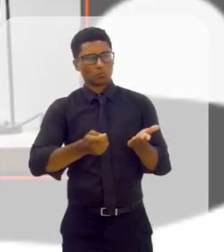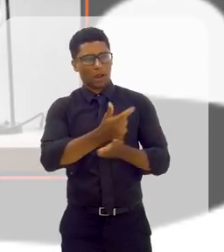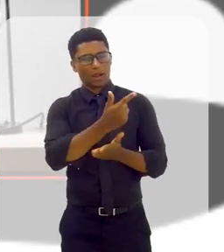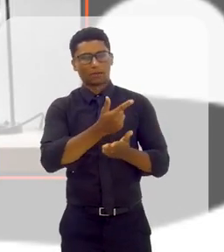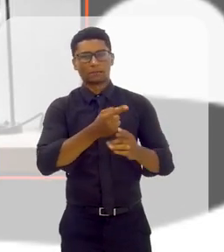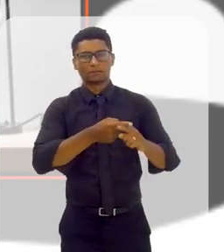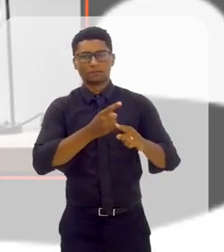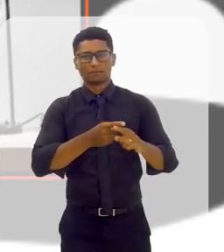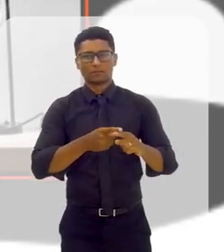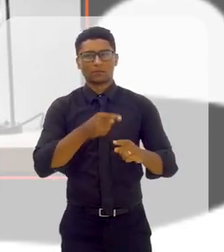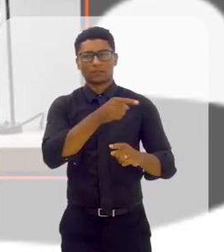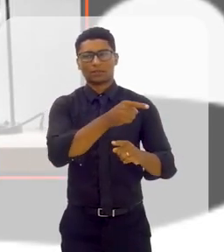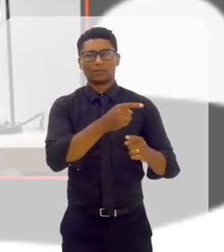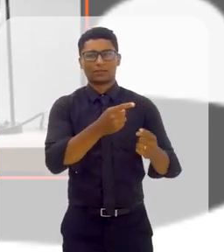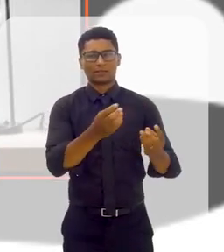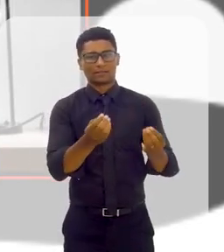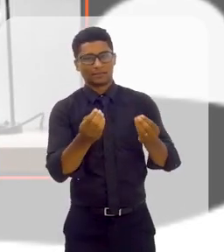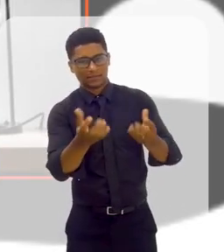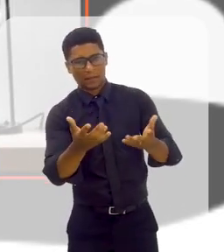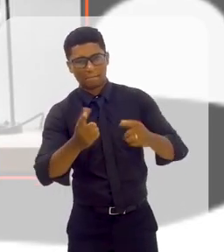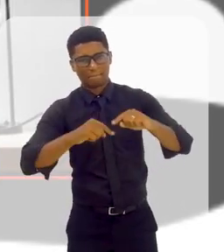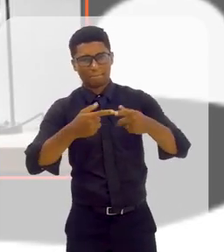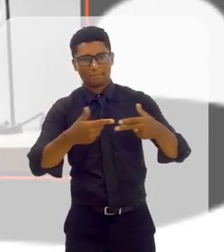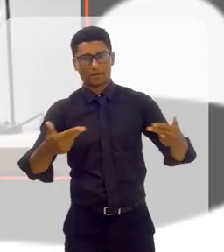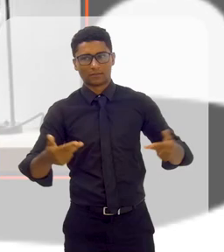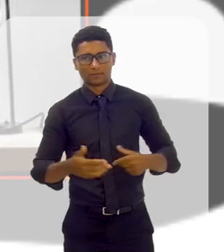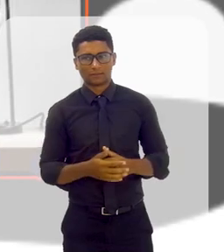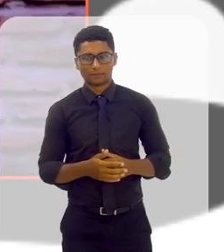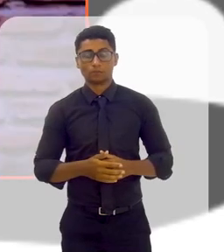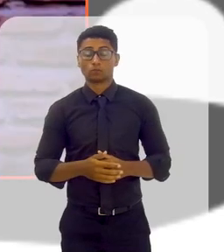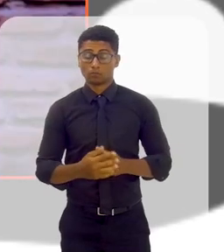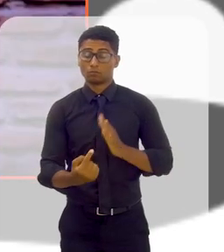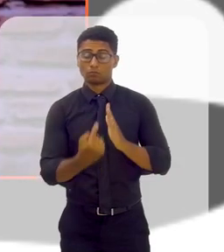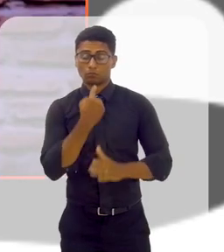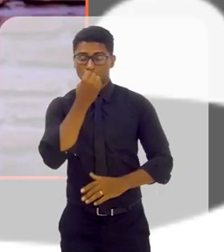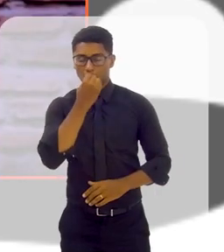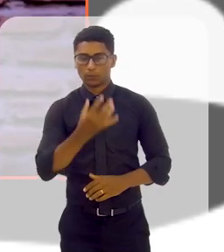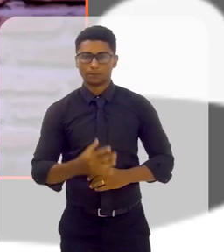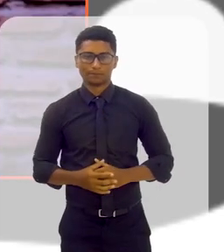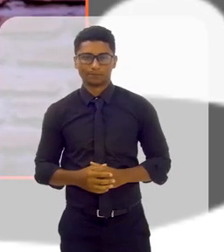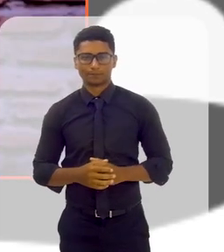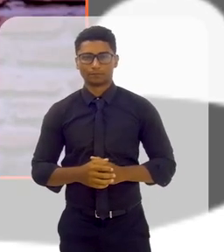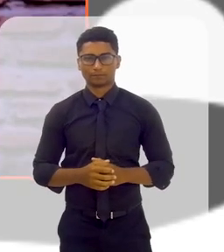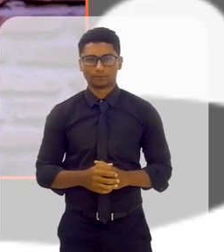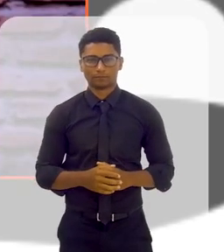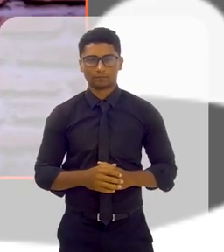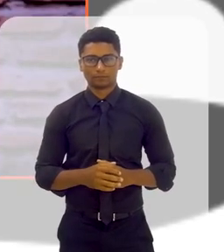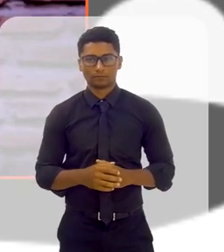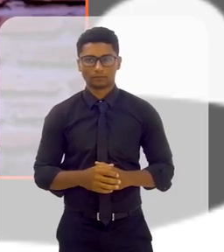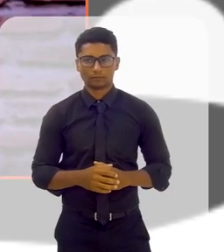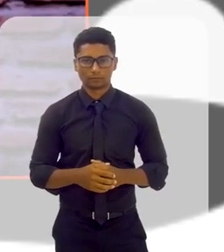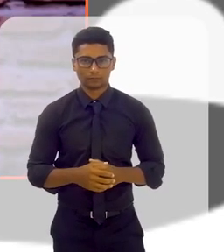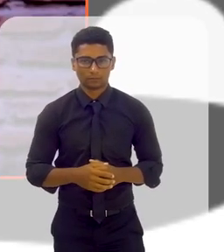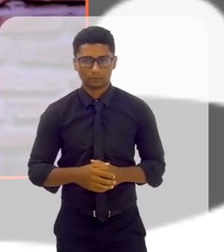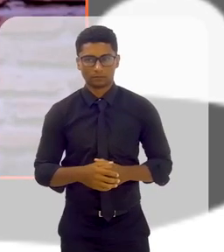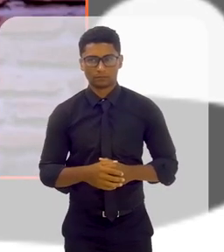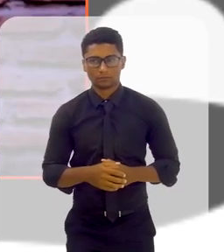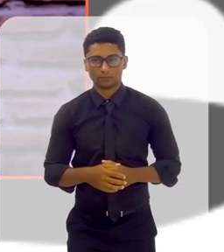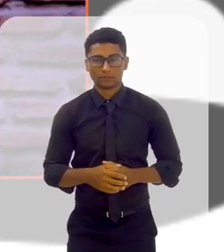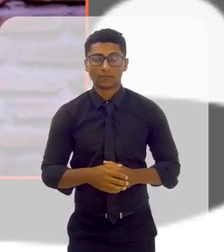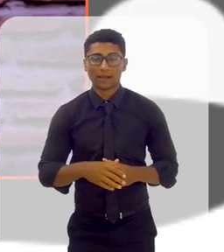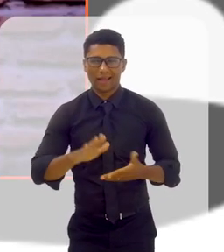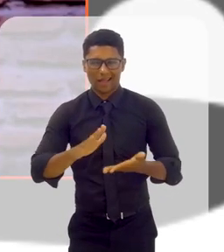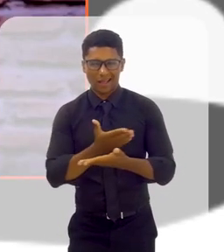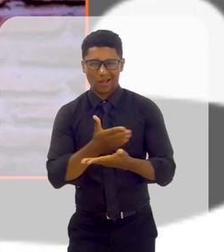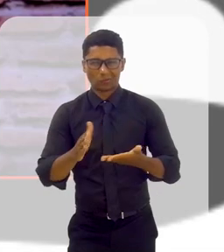entregando quilos de material É uma boa pergunta que existe inclusive